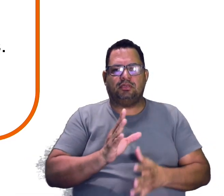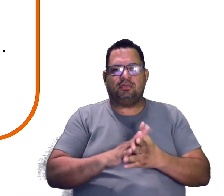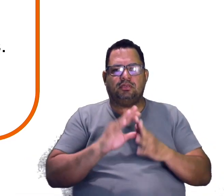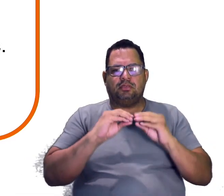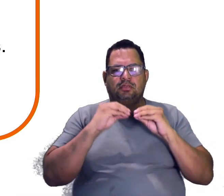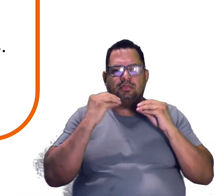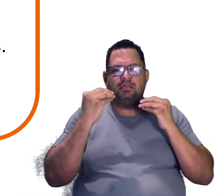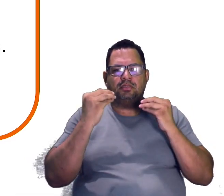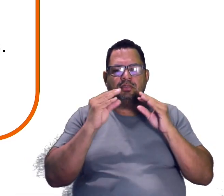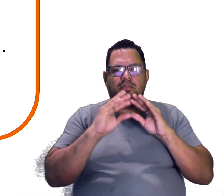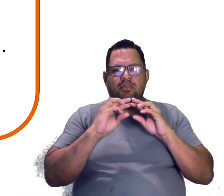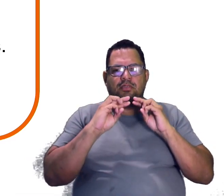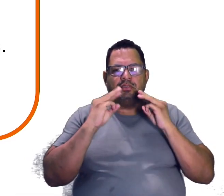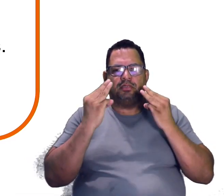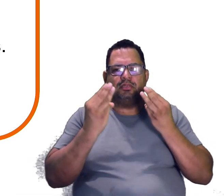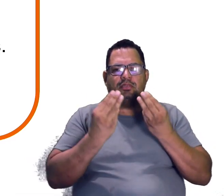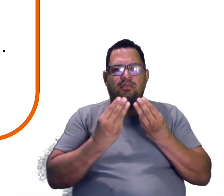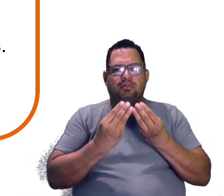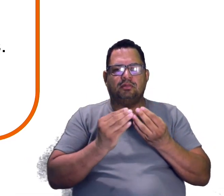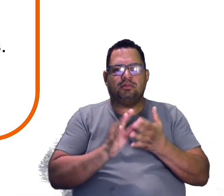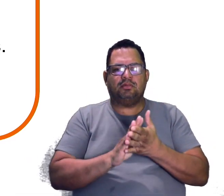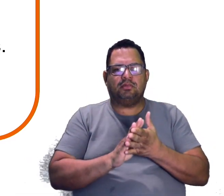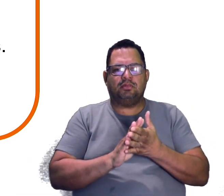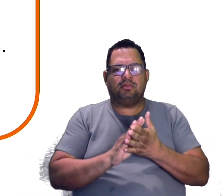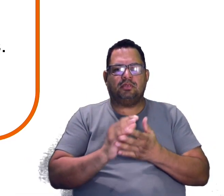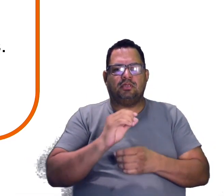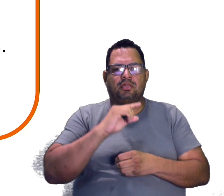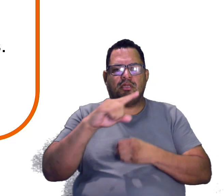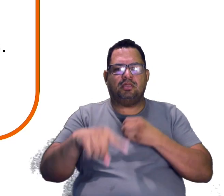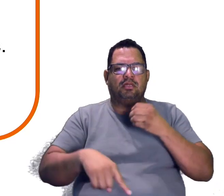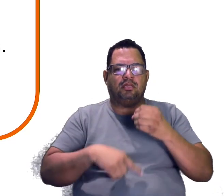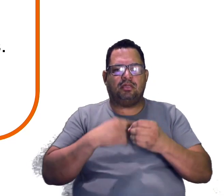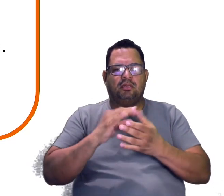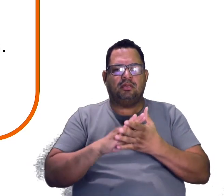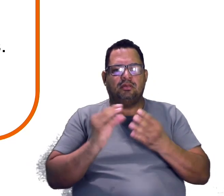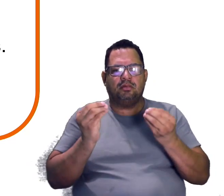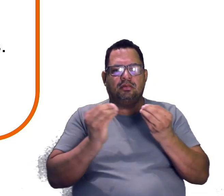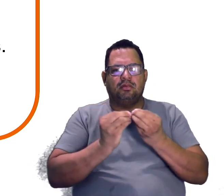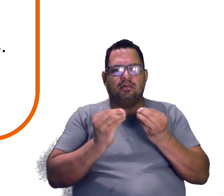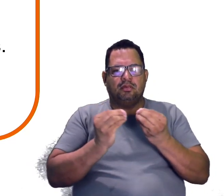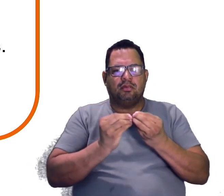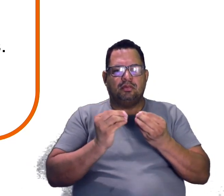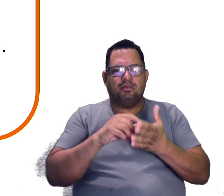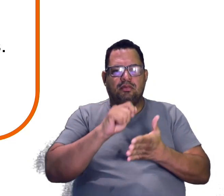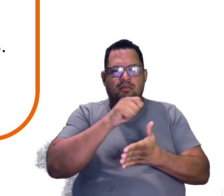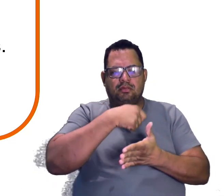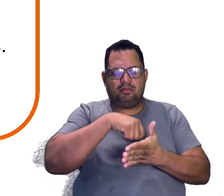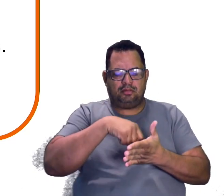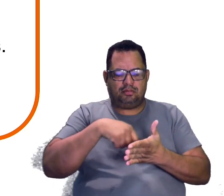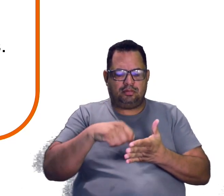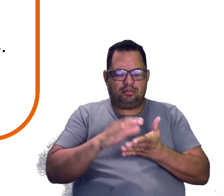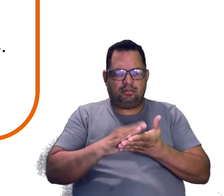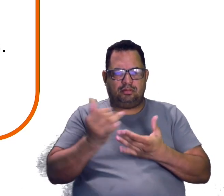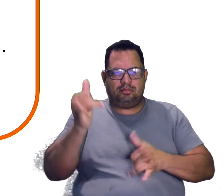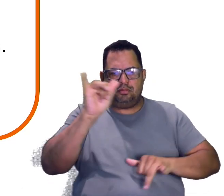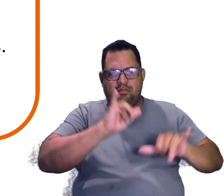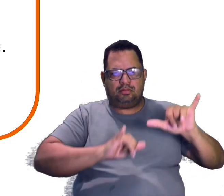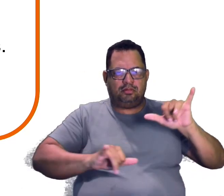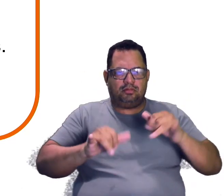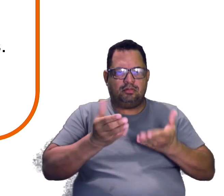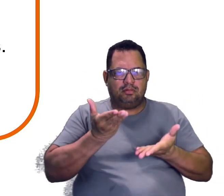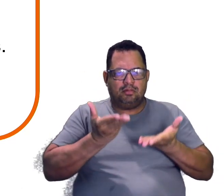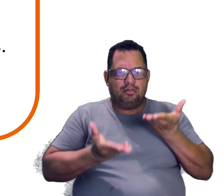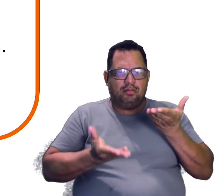definidas, átomos e moléculas, notações químicas, balanceamento das